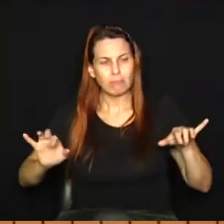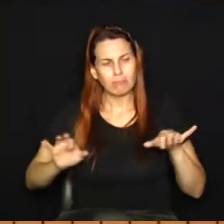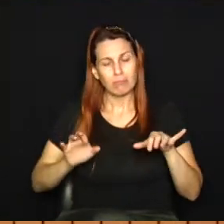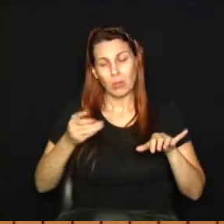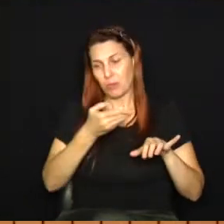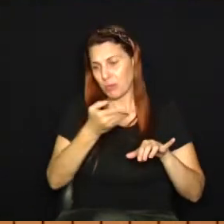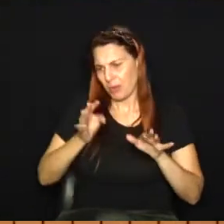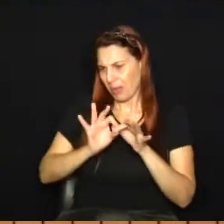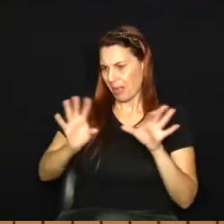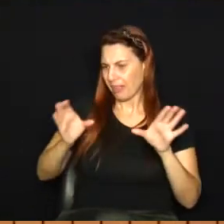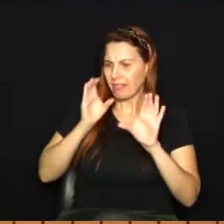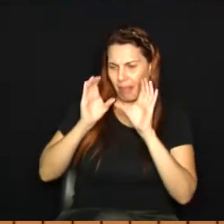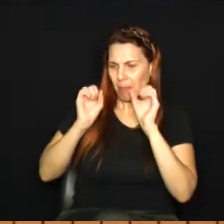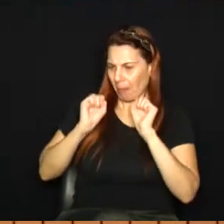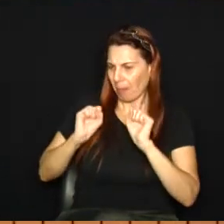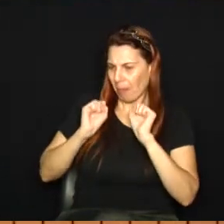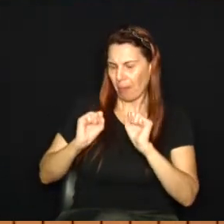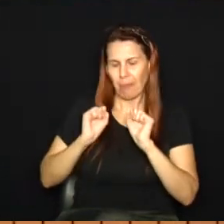pode cantar,